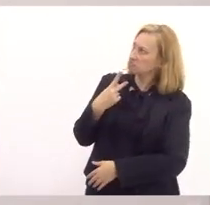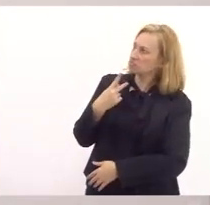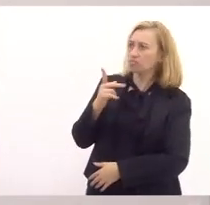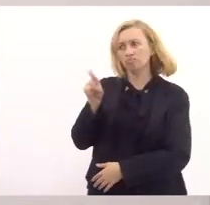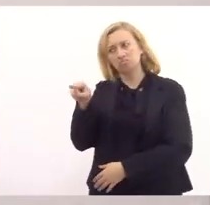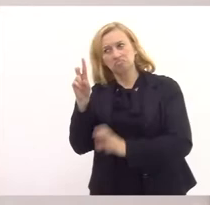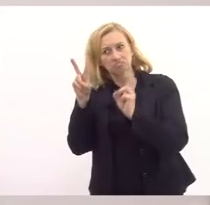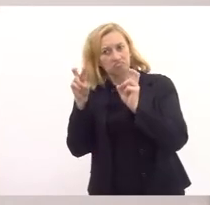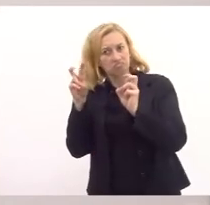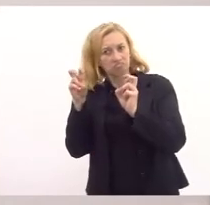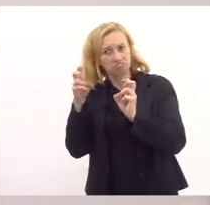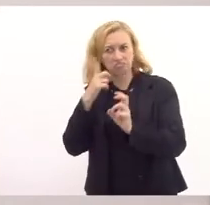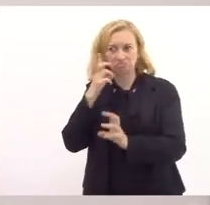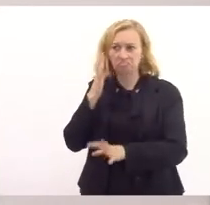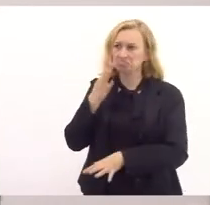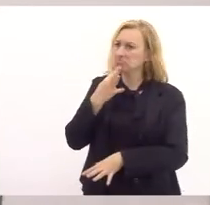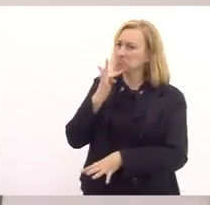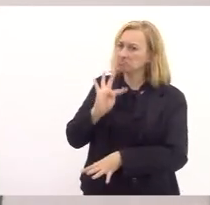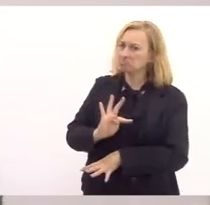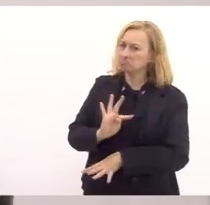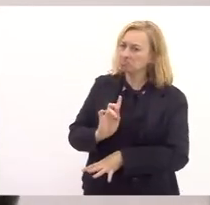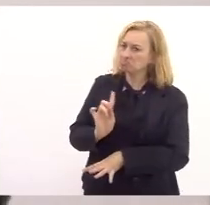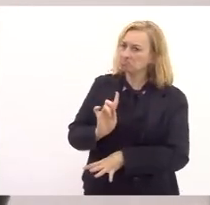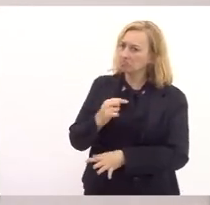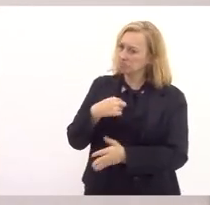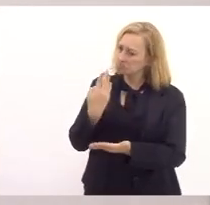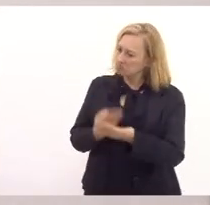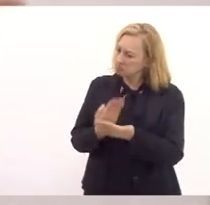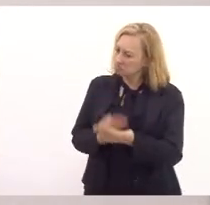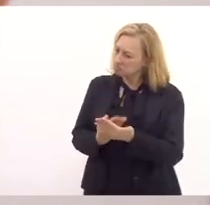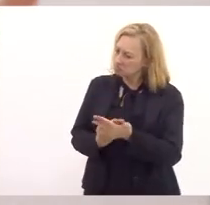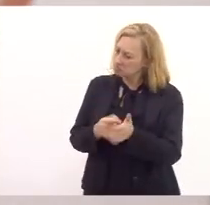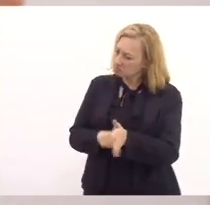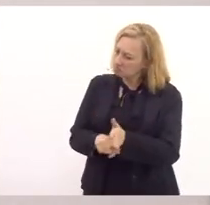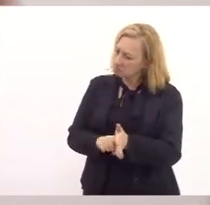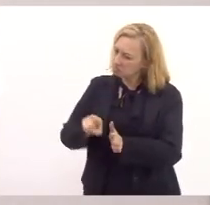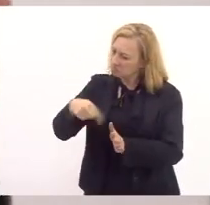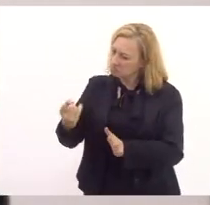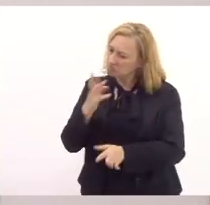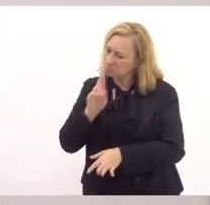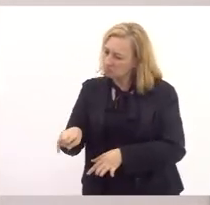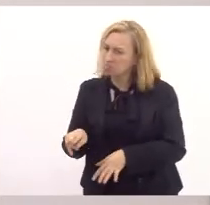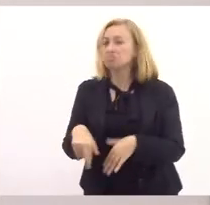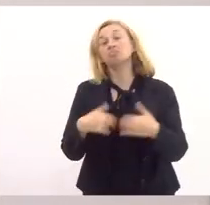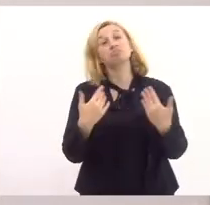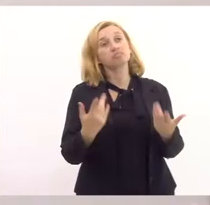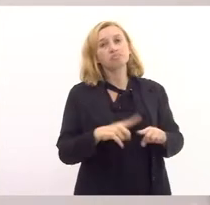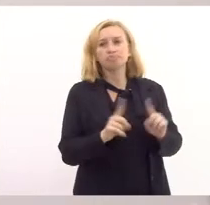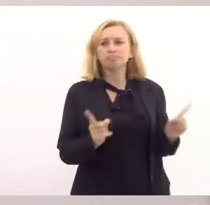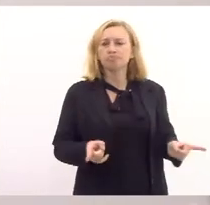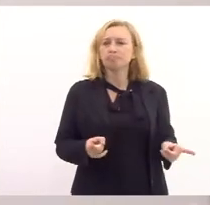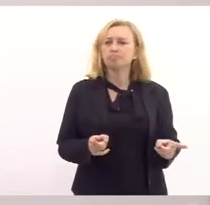esse assunto eu não tenho conhecimento, vou estudar, vou pesquisar, e depois lhe respondo. Né? Mas